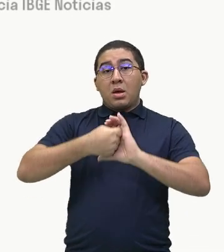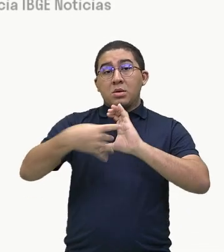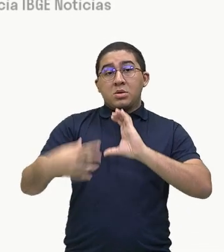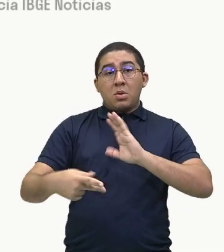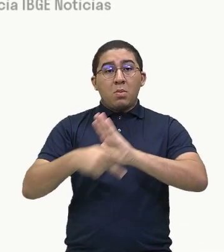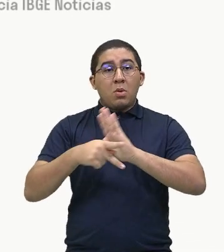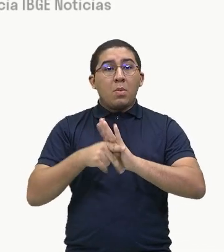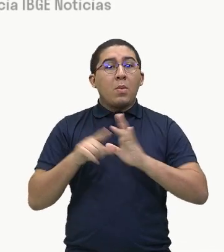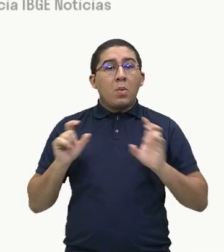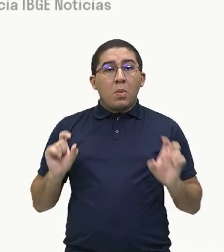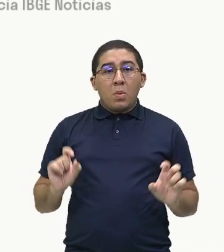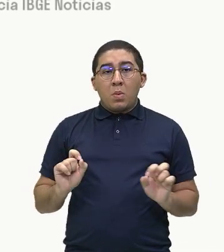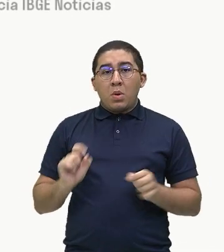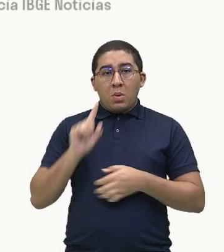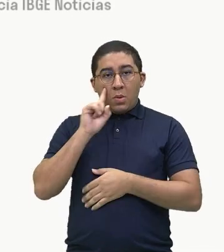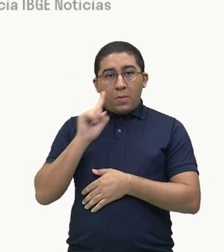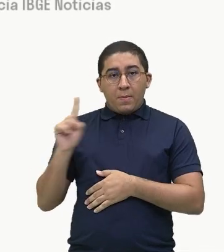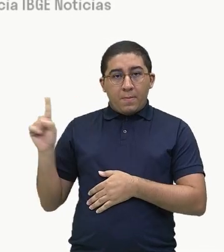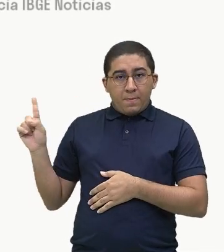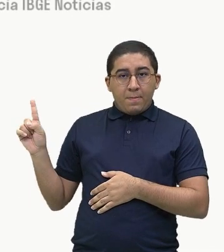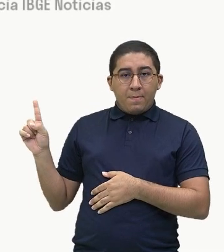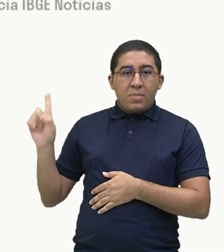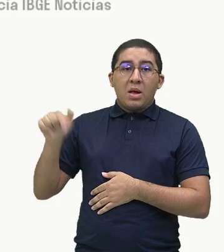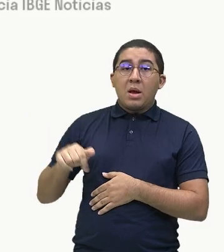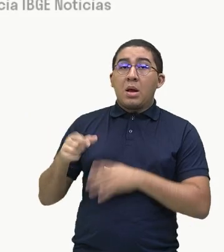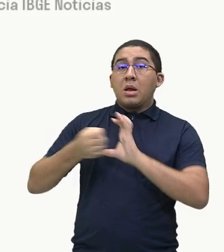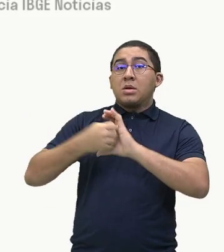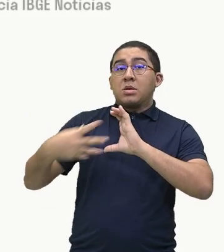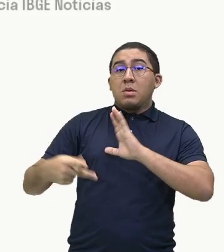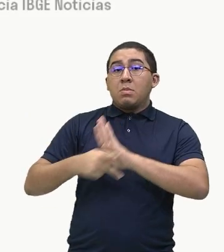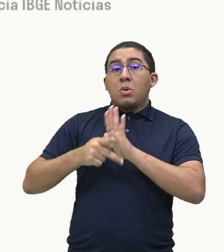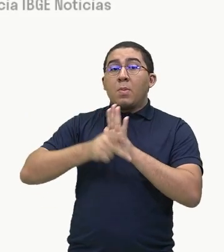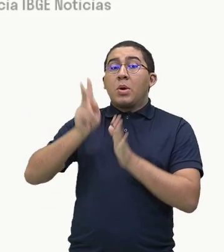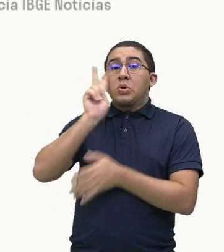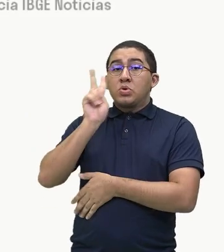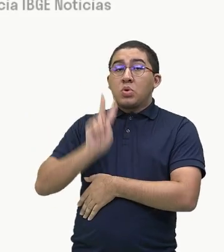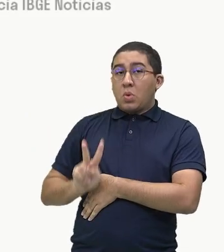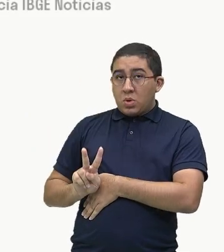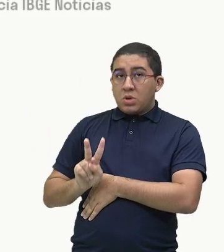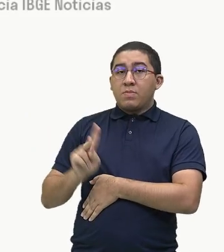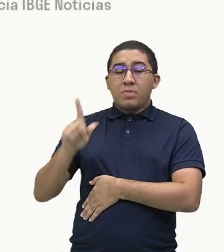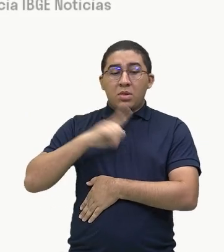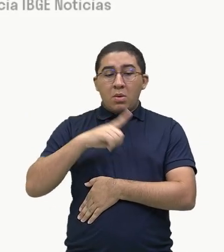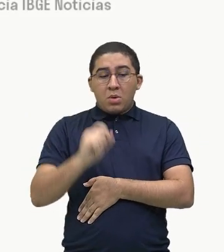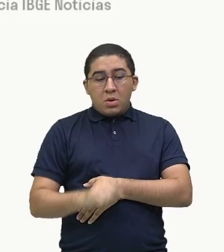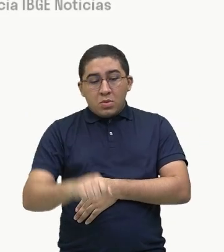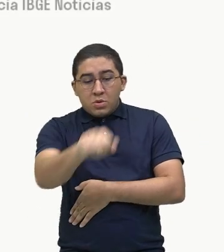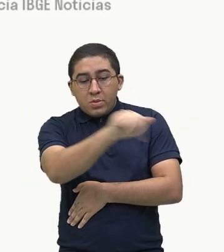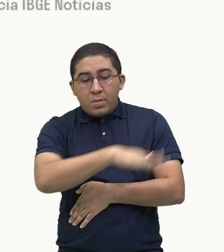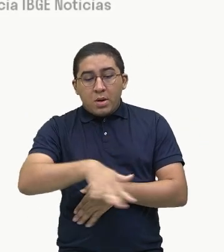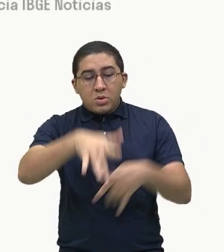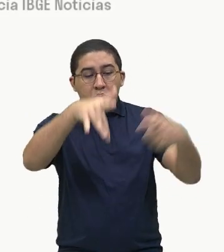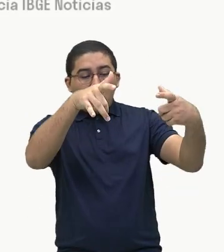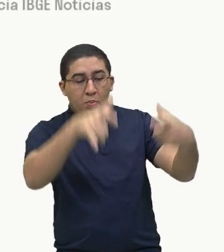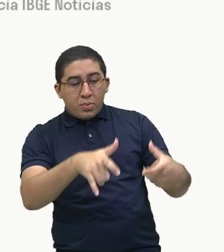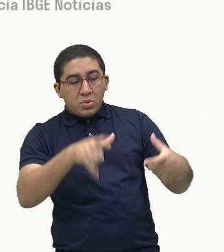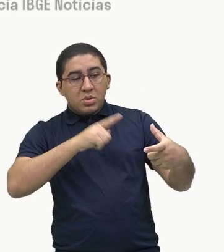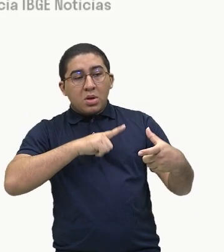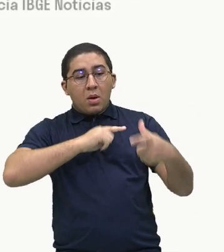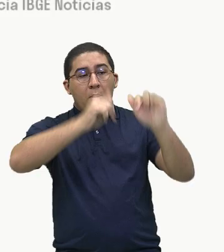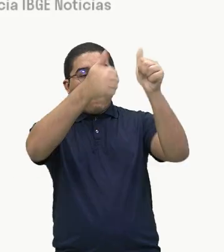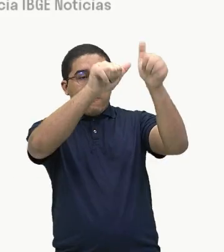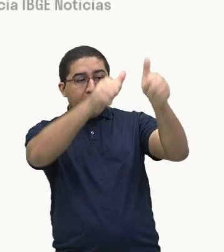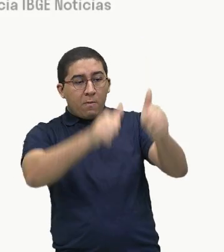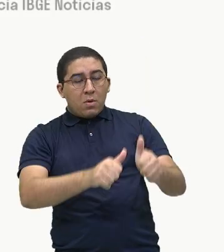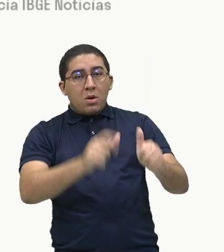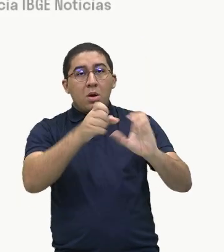características, olha, aqui históricas. Então, ele vai observar, né, as características históricas de cada um dos estados,